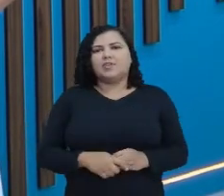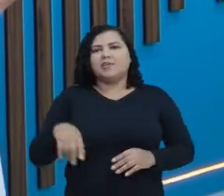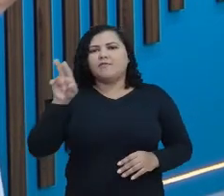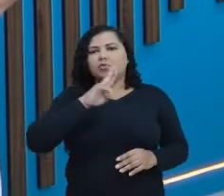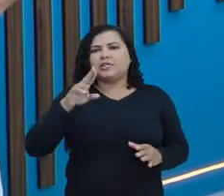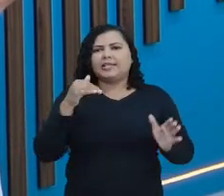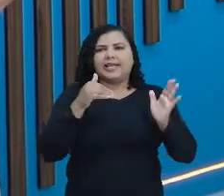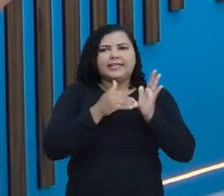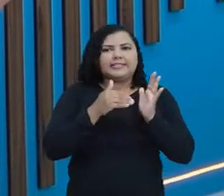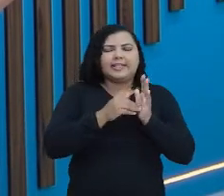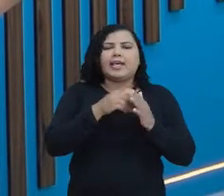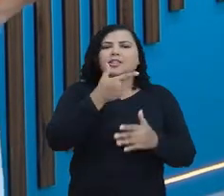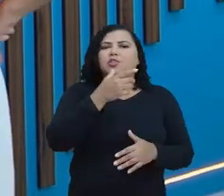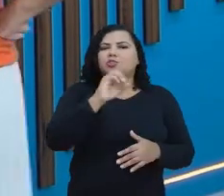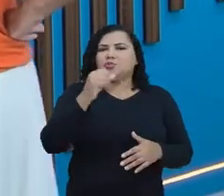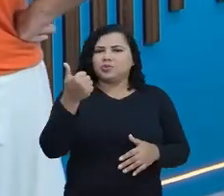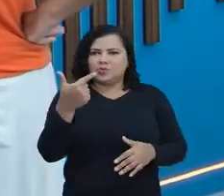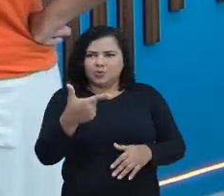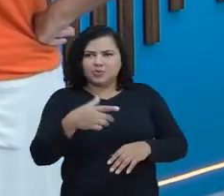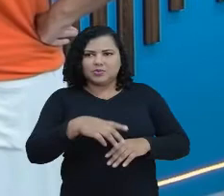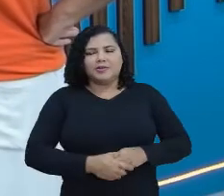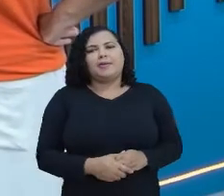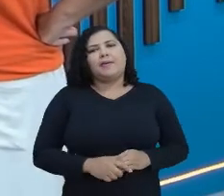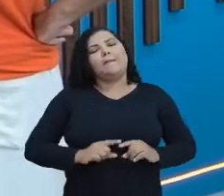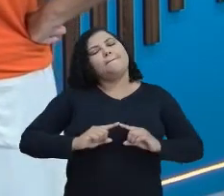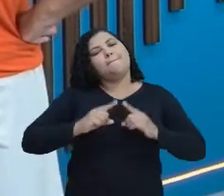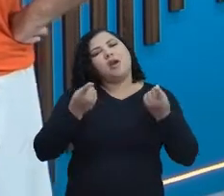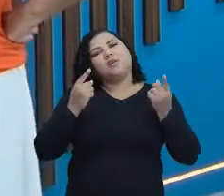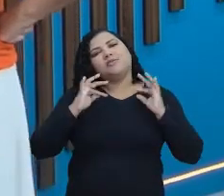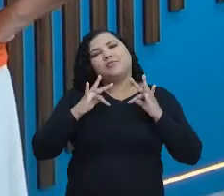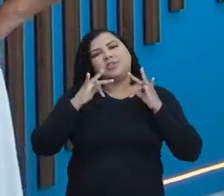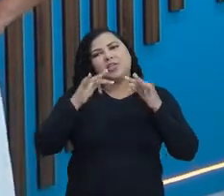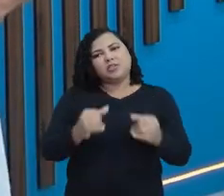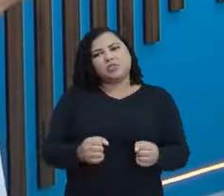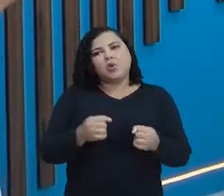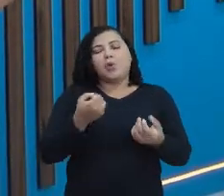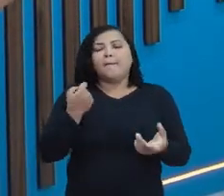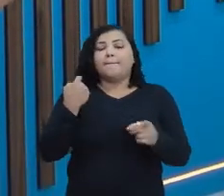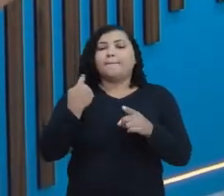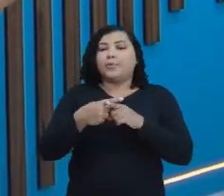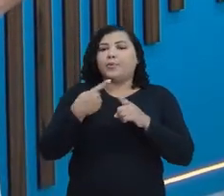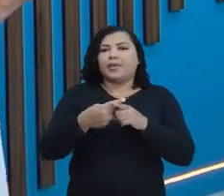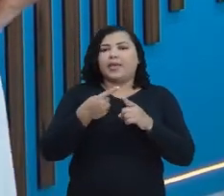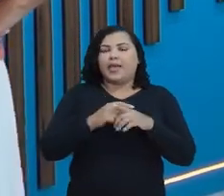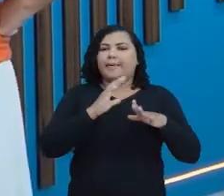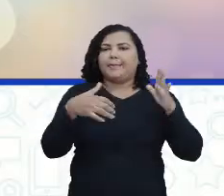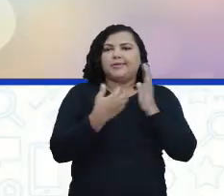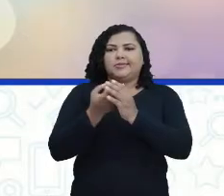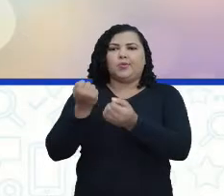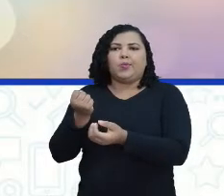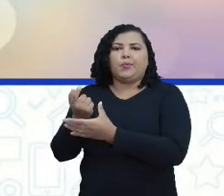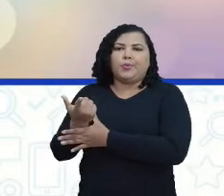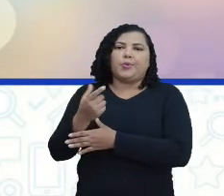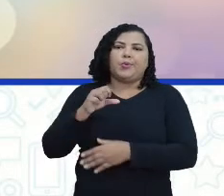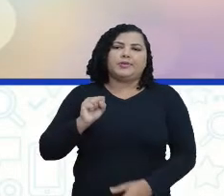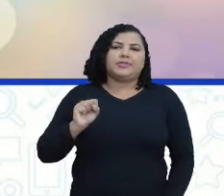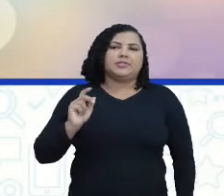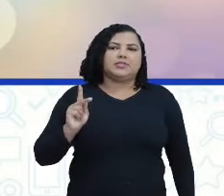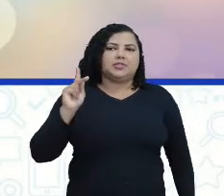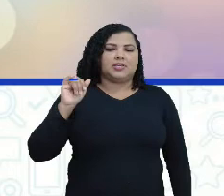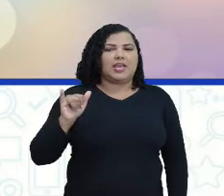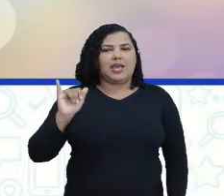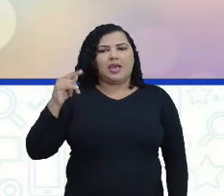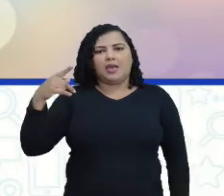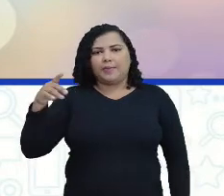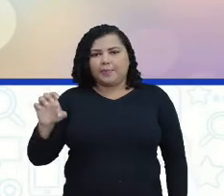os últimos tempos. Só que ele acabou que a Microsoft comprou o Skype e, por fim, decidiu que aquele seria seu